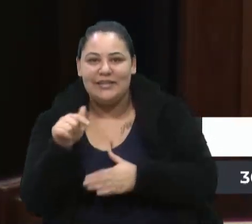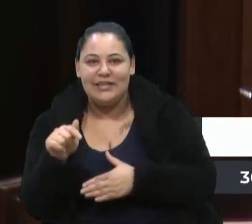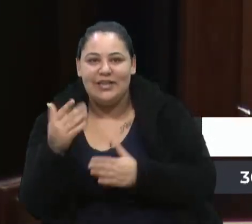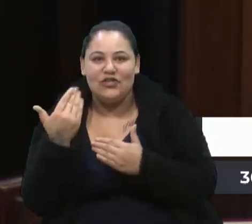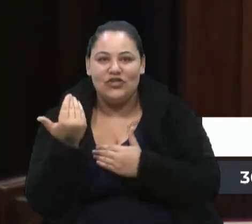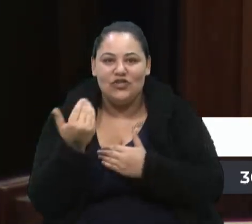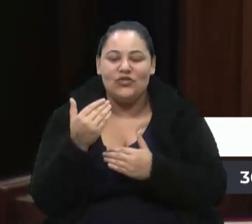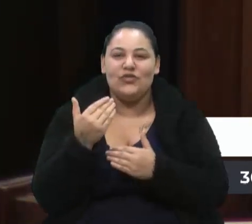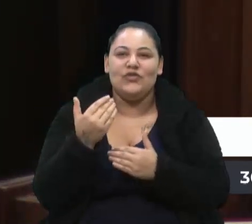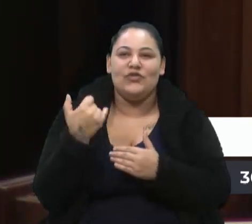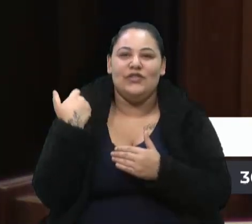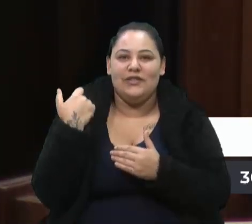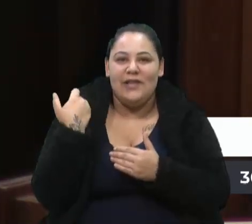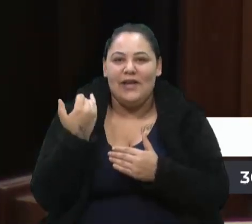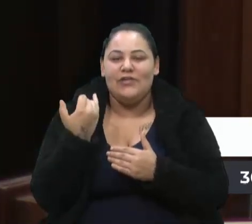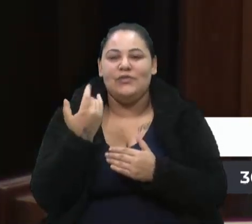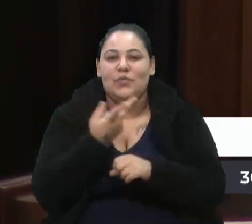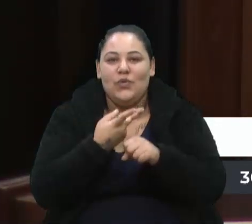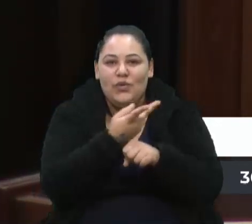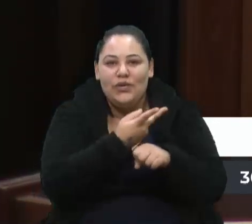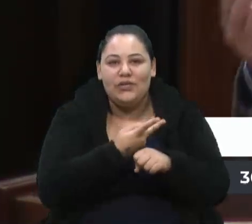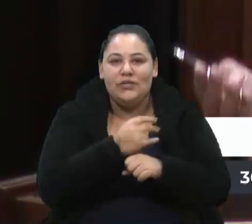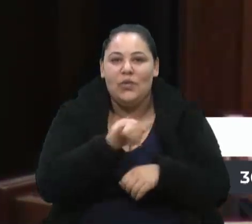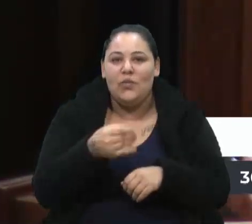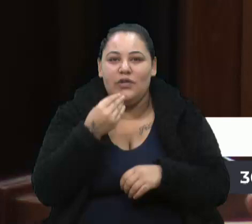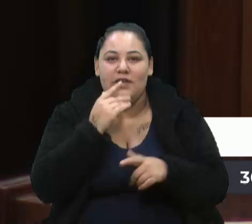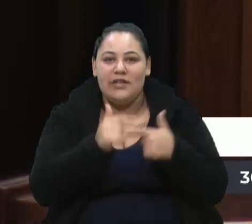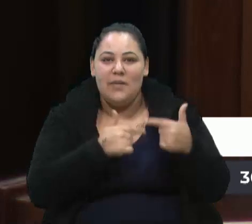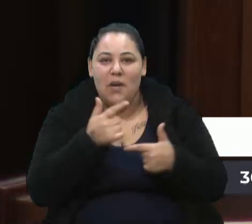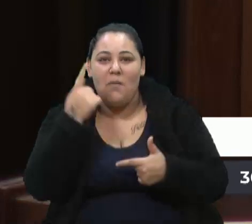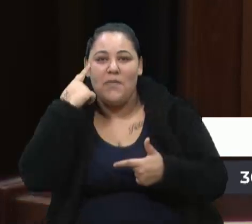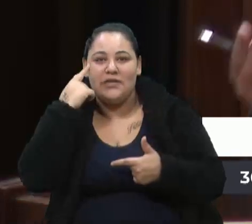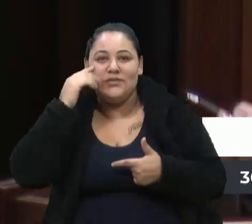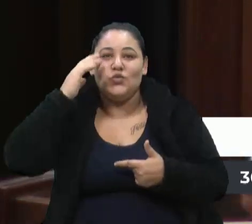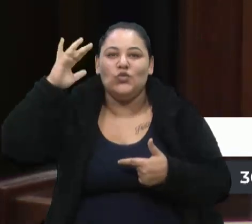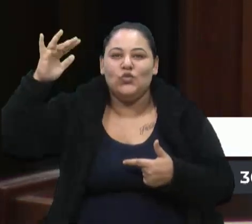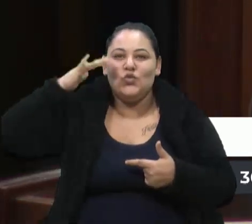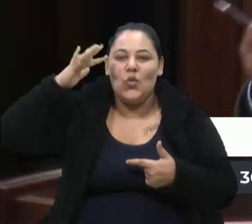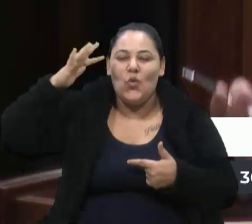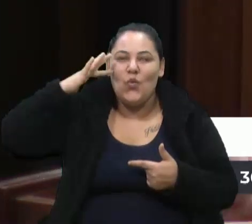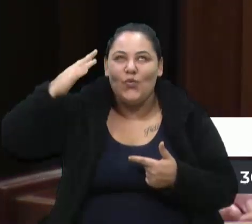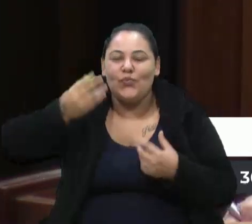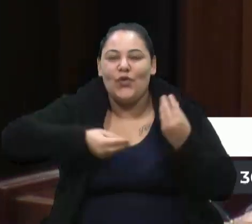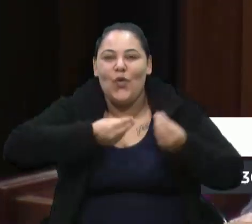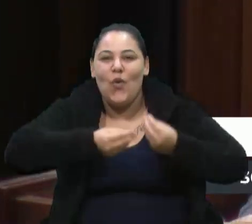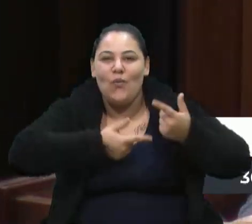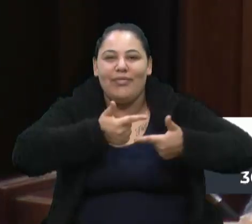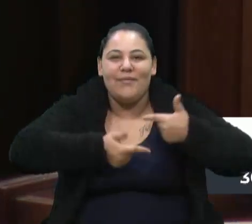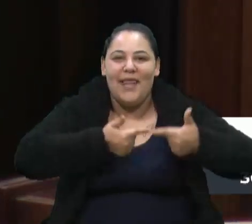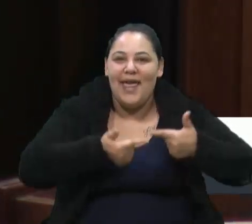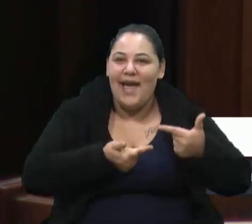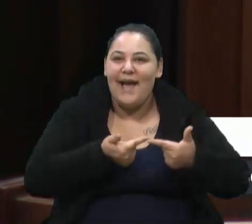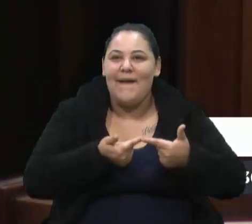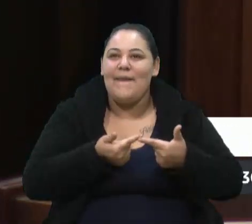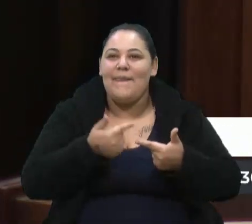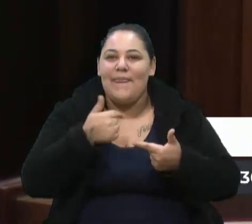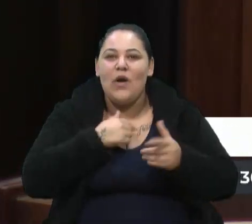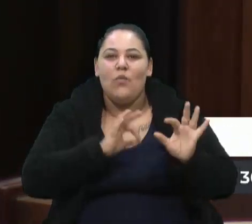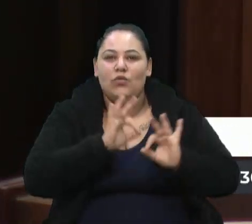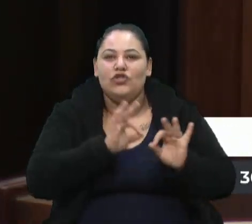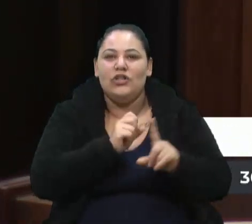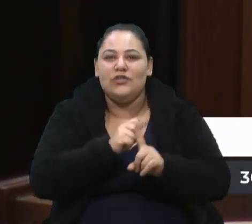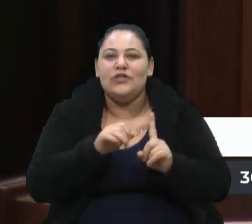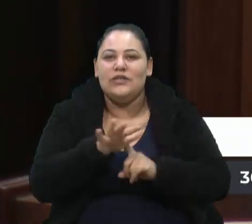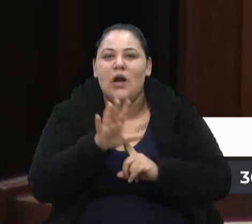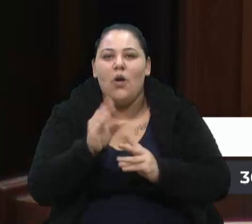buscando uma oportunidade de emprego Pensando nos seus sonhos de onde eles vão trabalhar então o projeto sociais